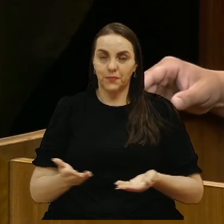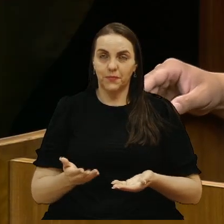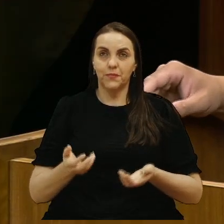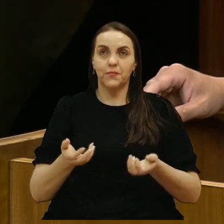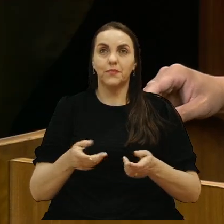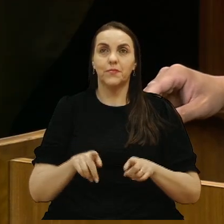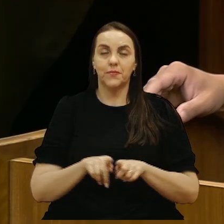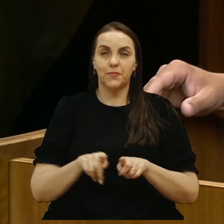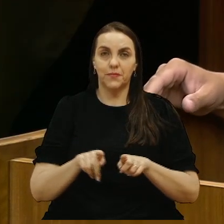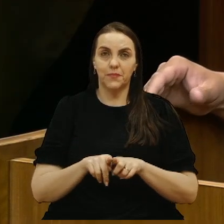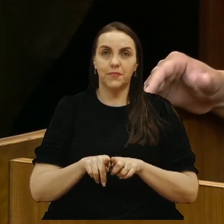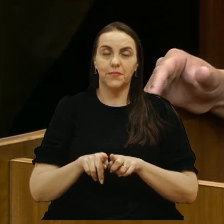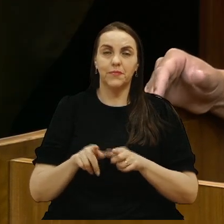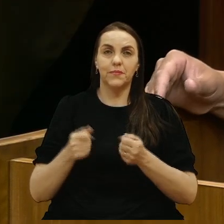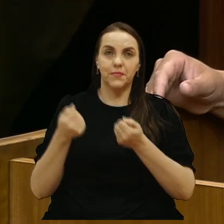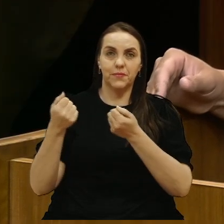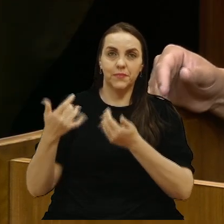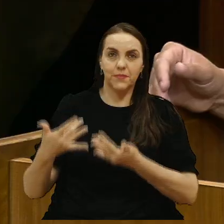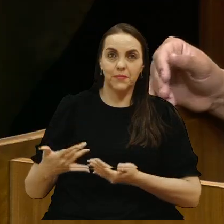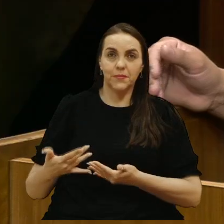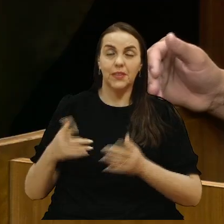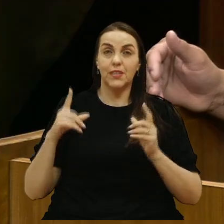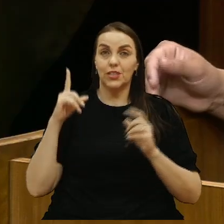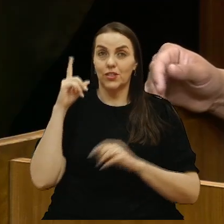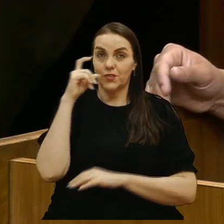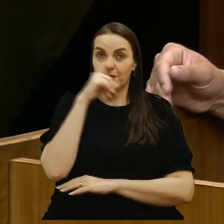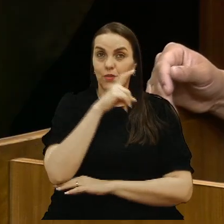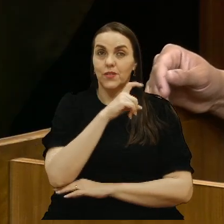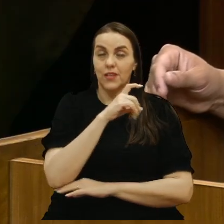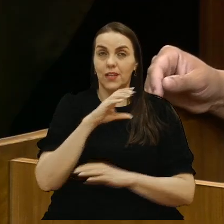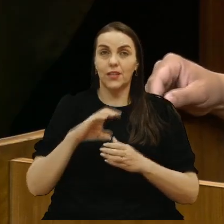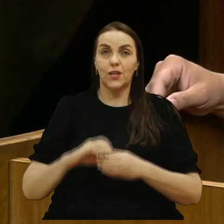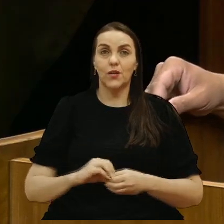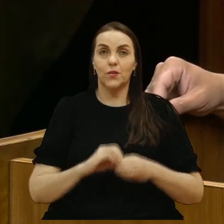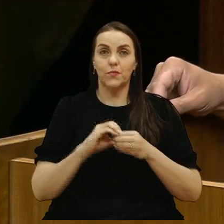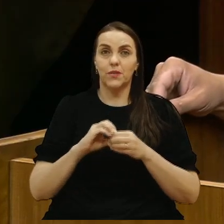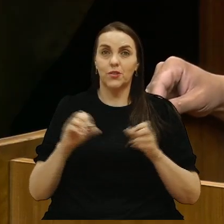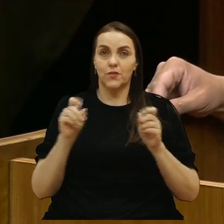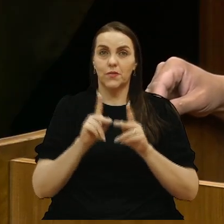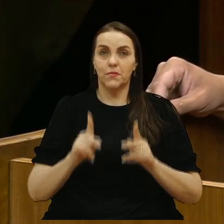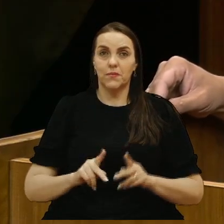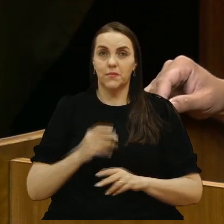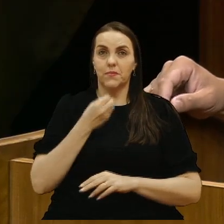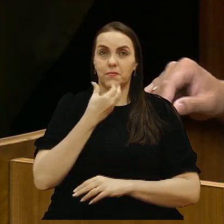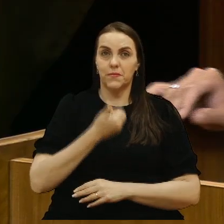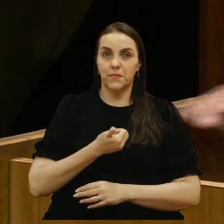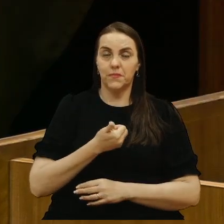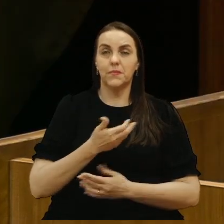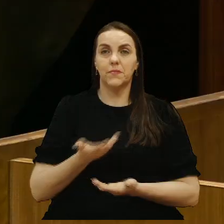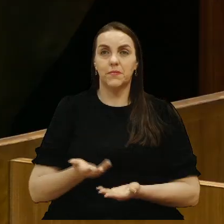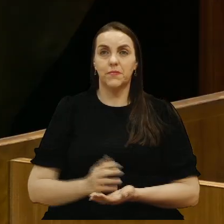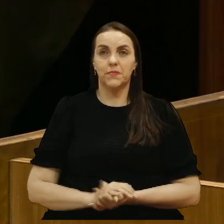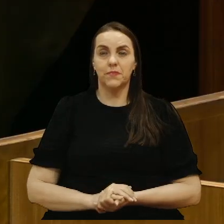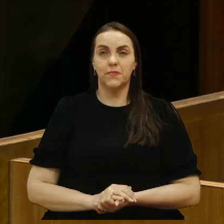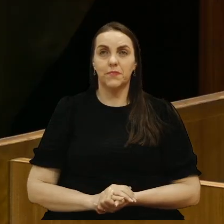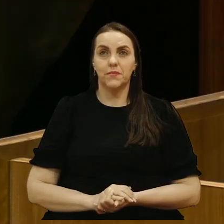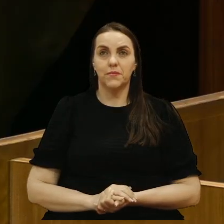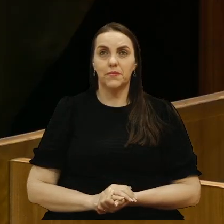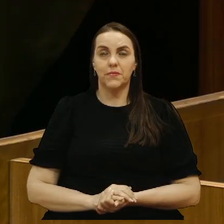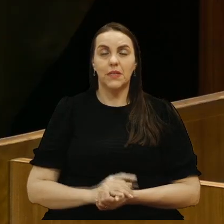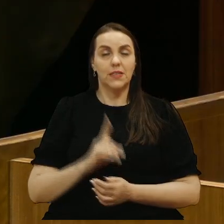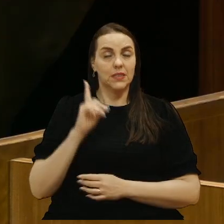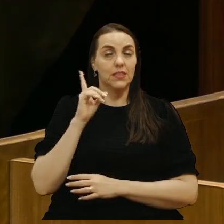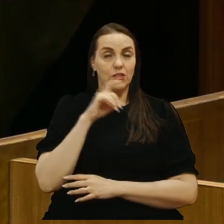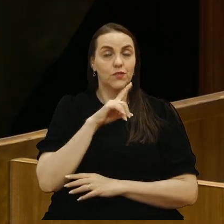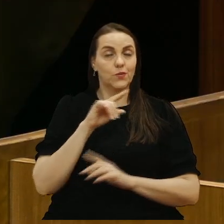também trazer algumas dificuldades que a Cooperativa Paz e Bem vem enfrentando nesses últimos tempos. Como todo mundo